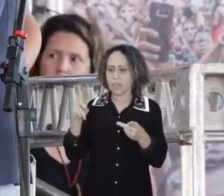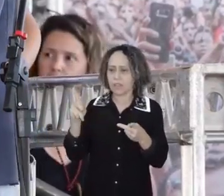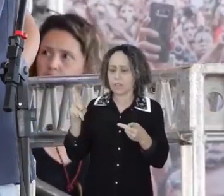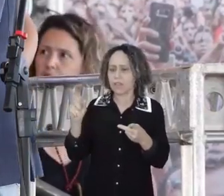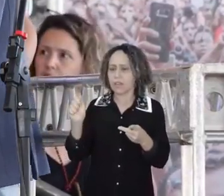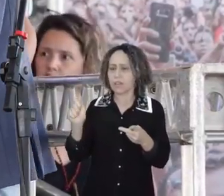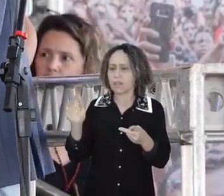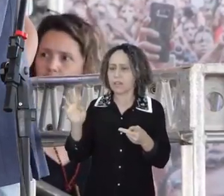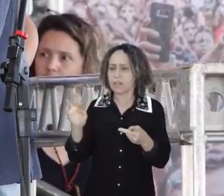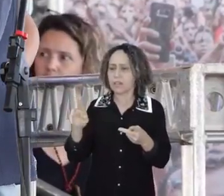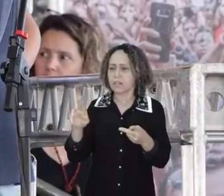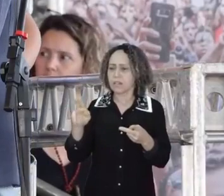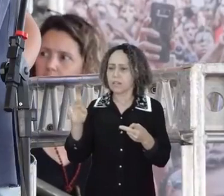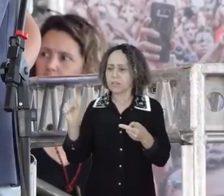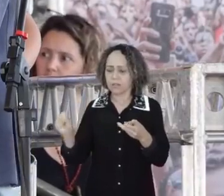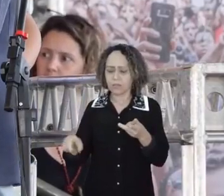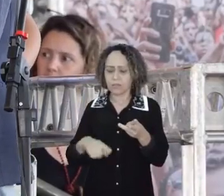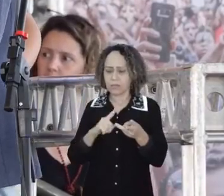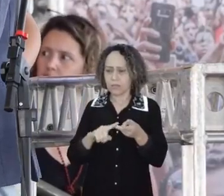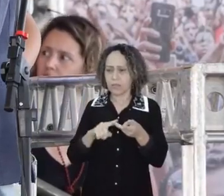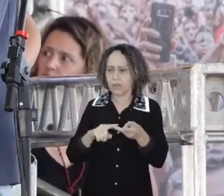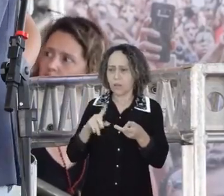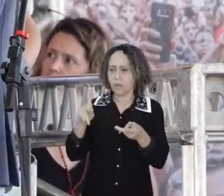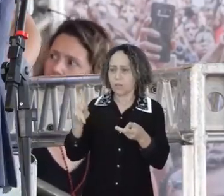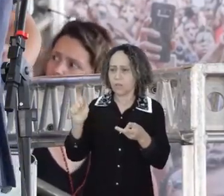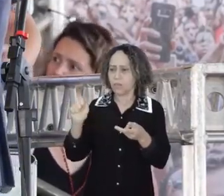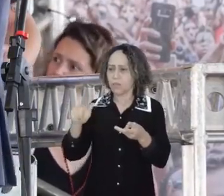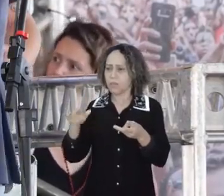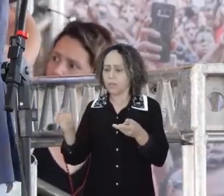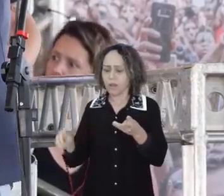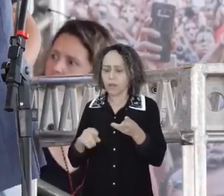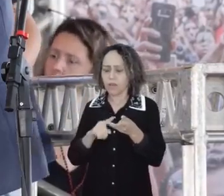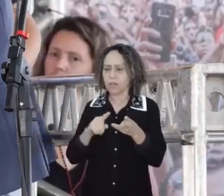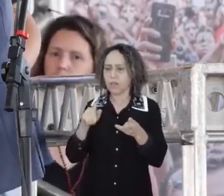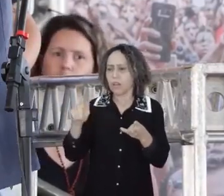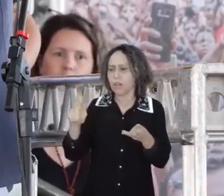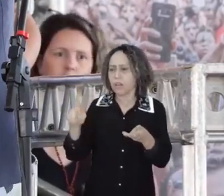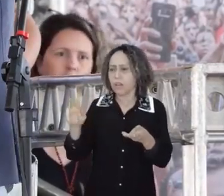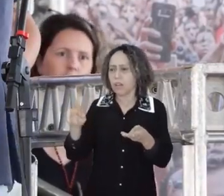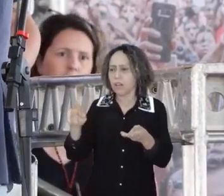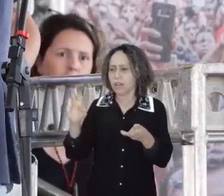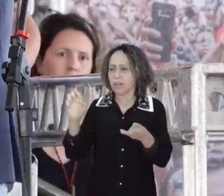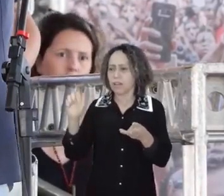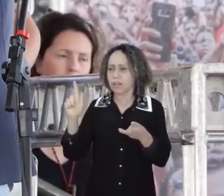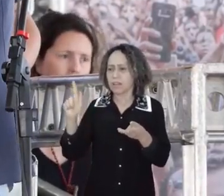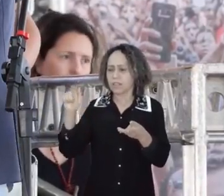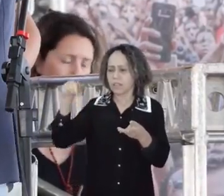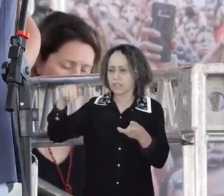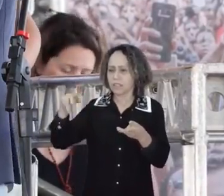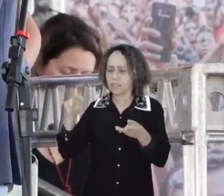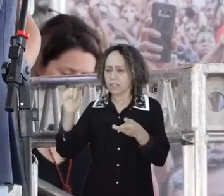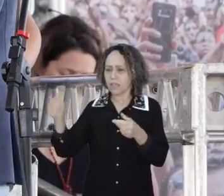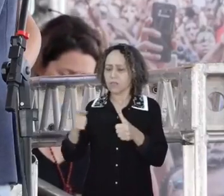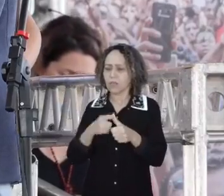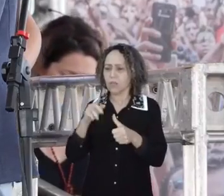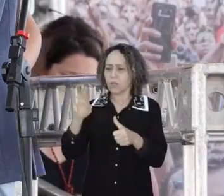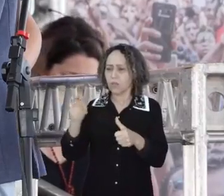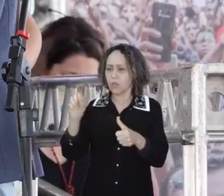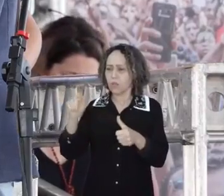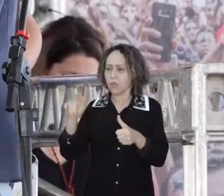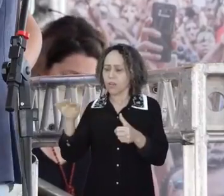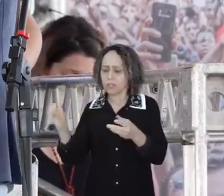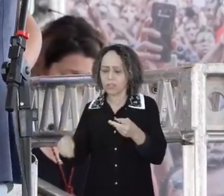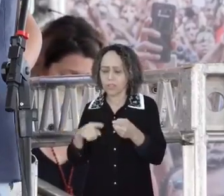Guedes, Reginaldo Lopes, Rogério Correia, Cristiano Silveira, Ulisses Gomes,